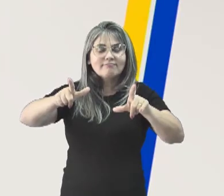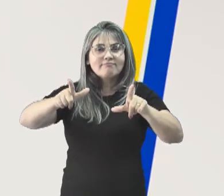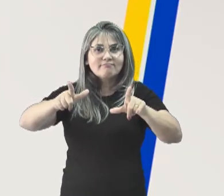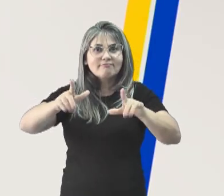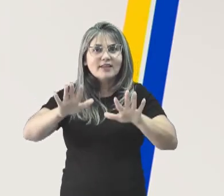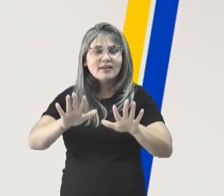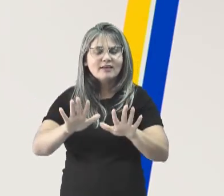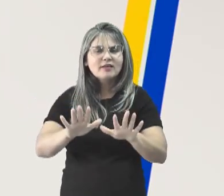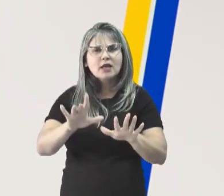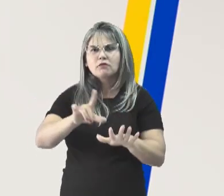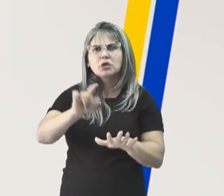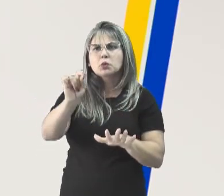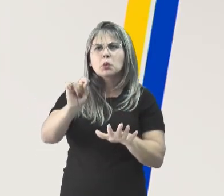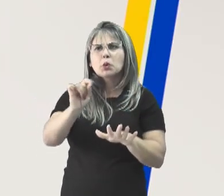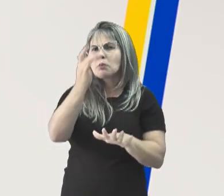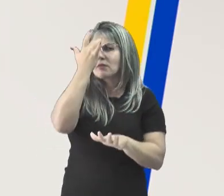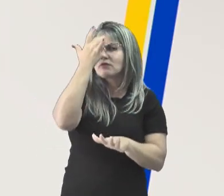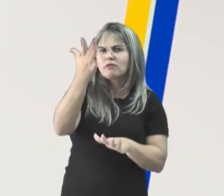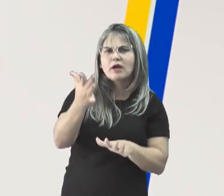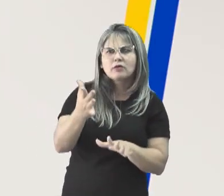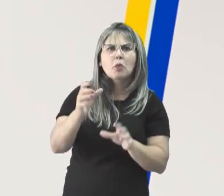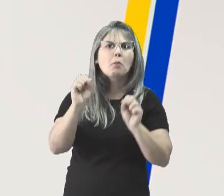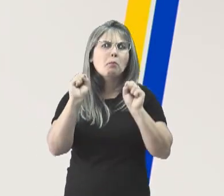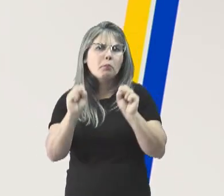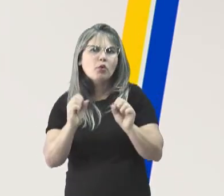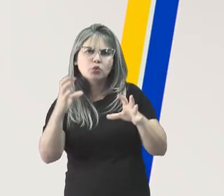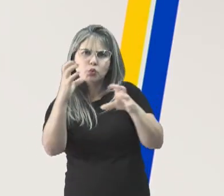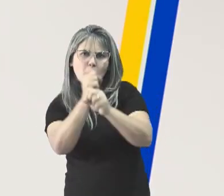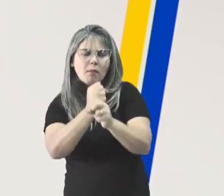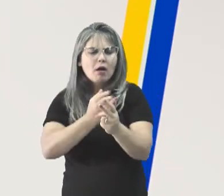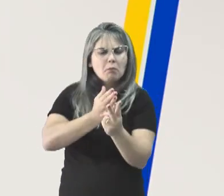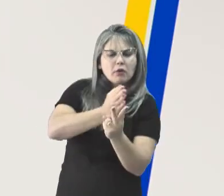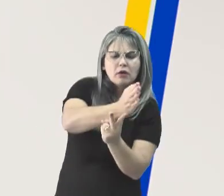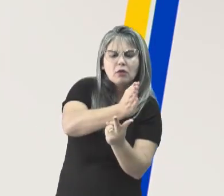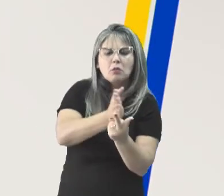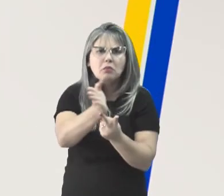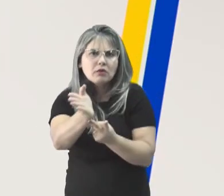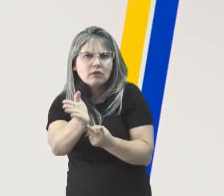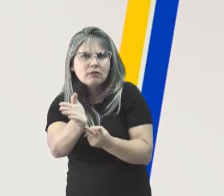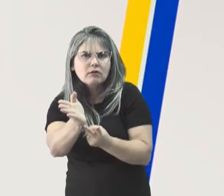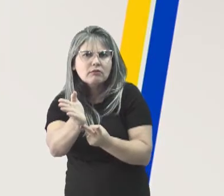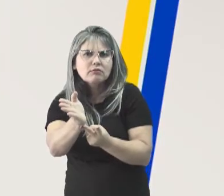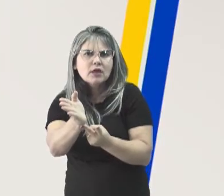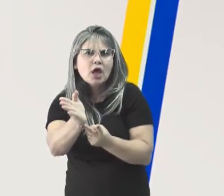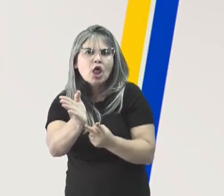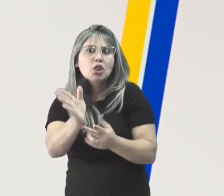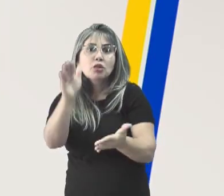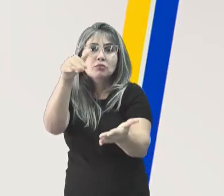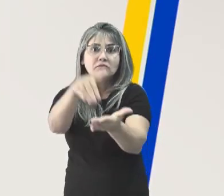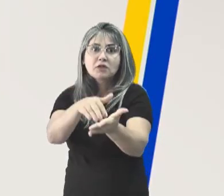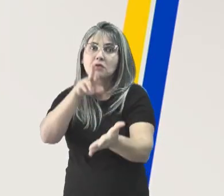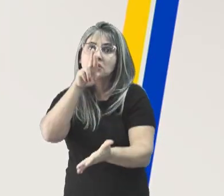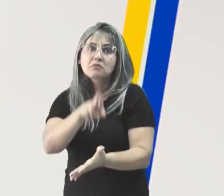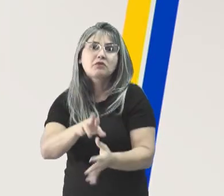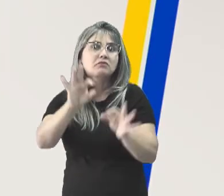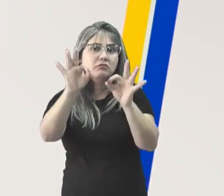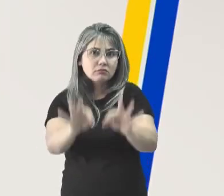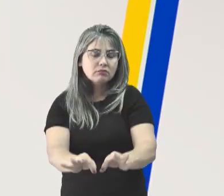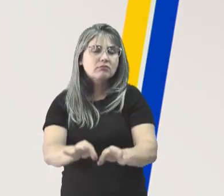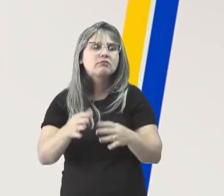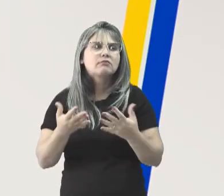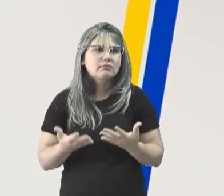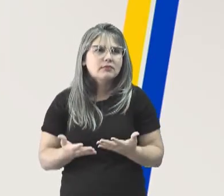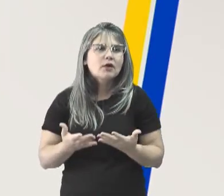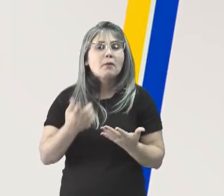dica? Escolha o mais fácil. Primeiro, pegue esse 6 ml e veja o total de ml que ele